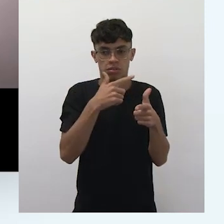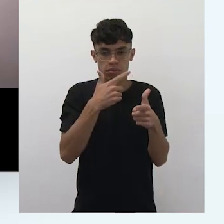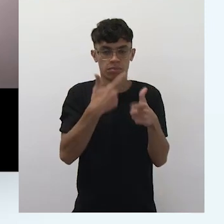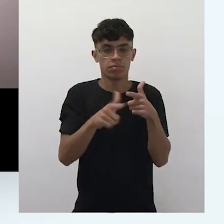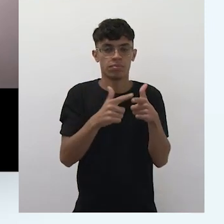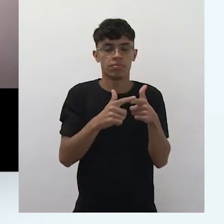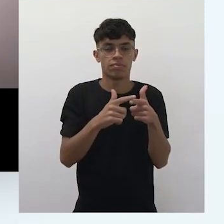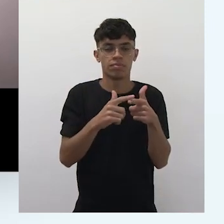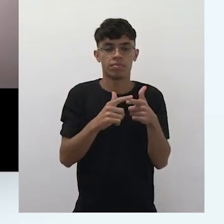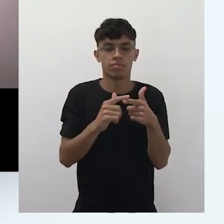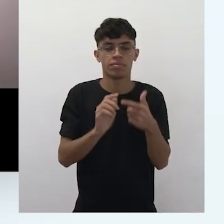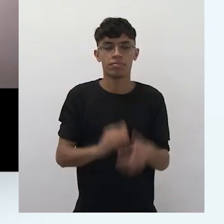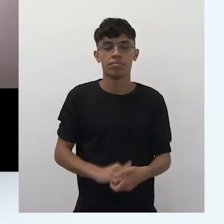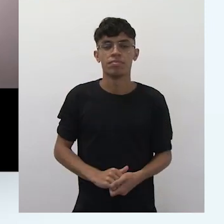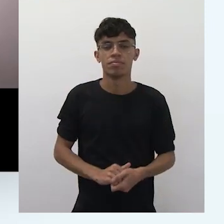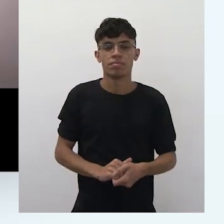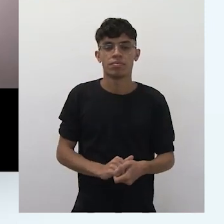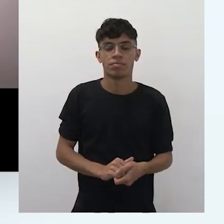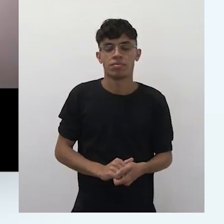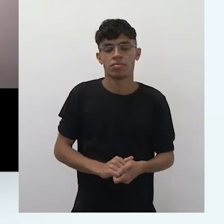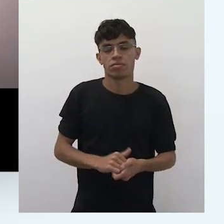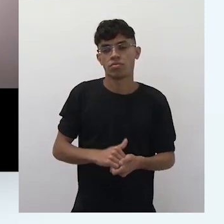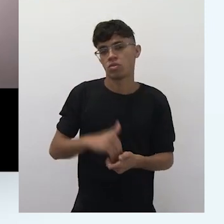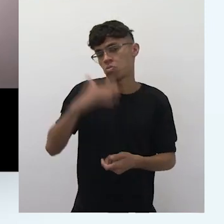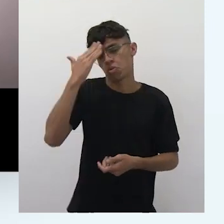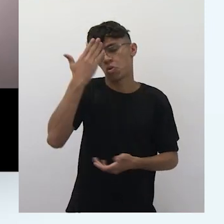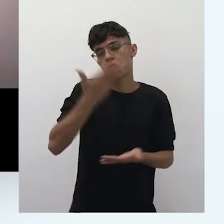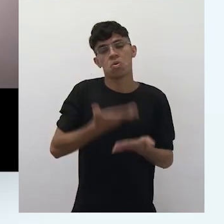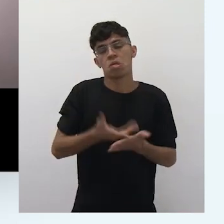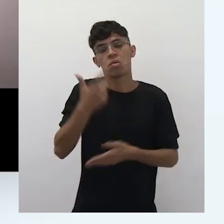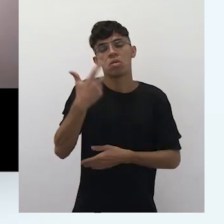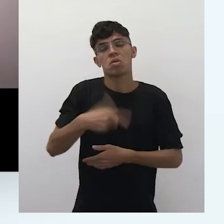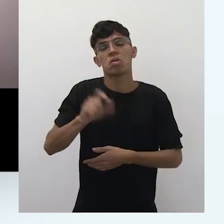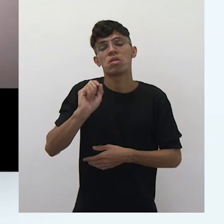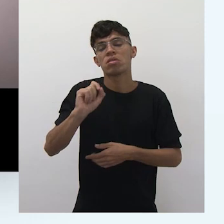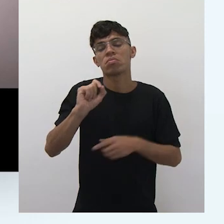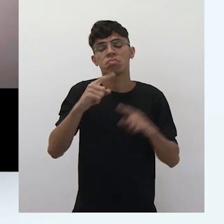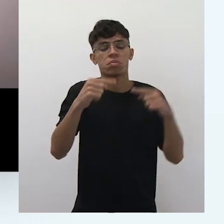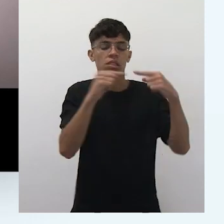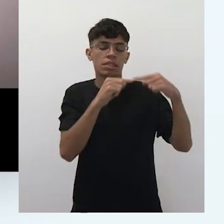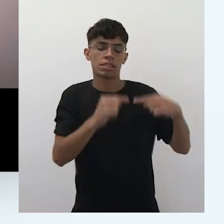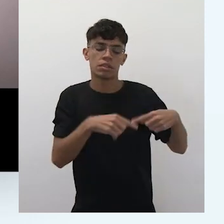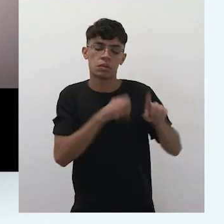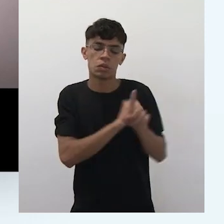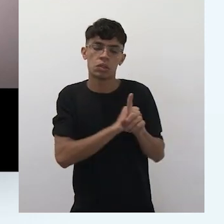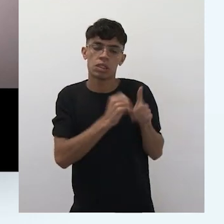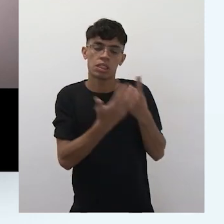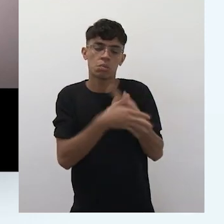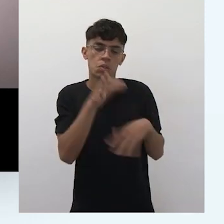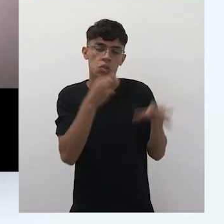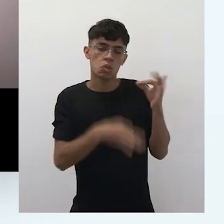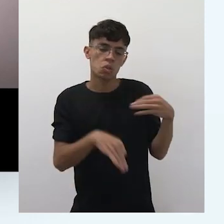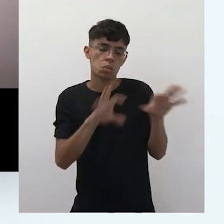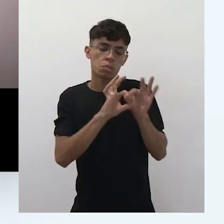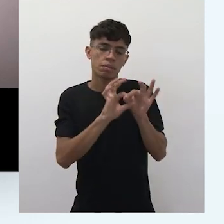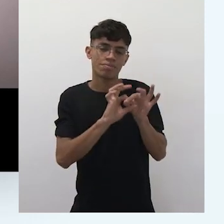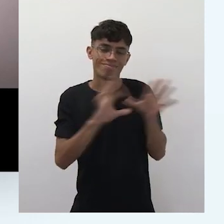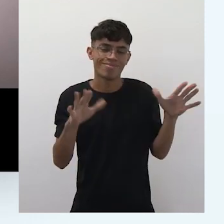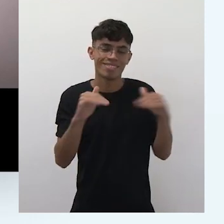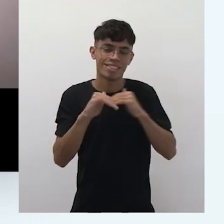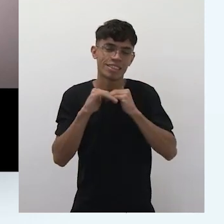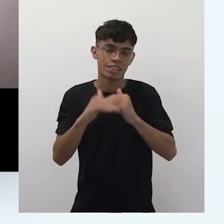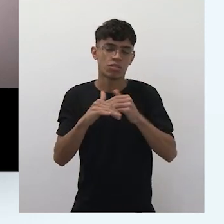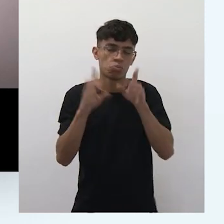e, creio eu, da consolidação de uma sociedade mais livre, de uma sociedade mais